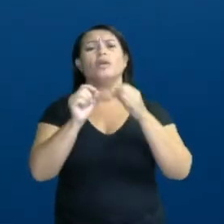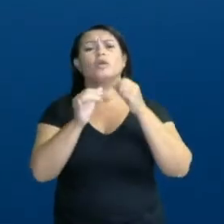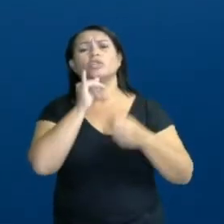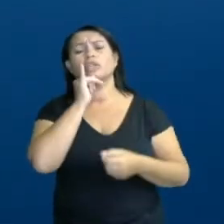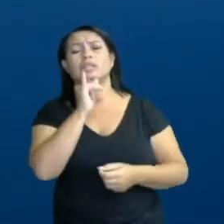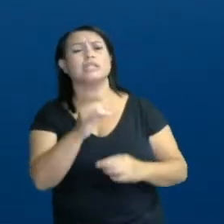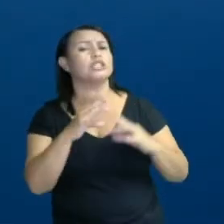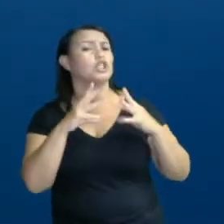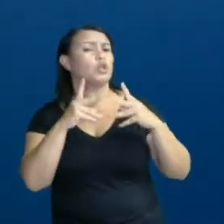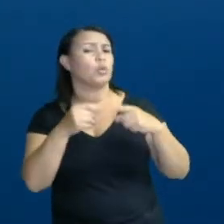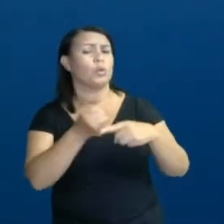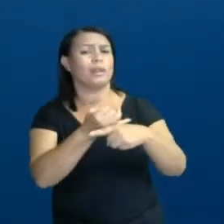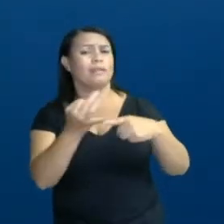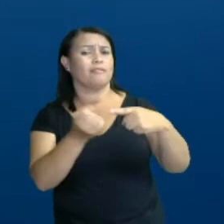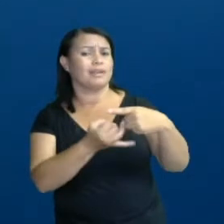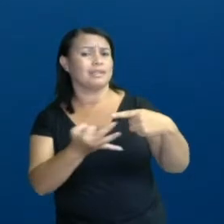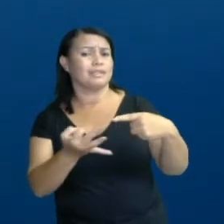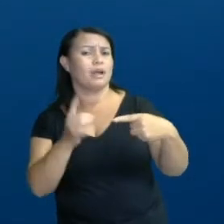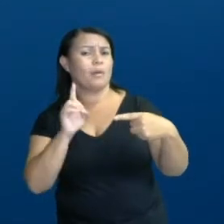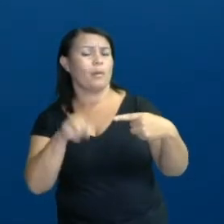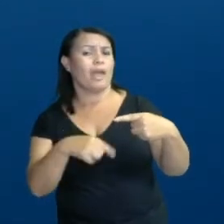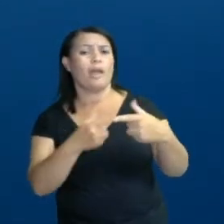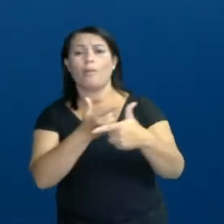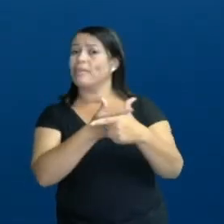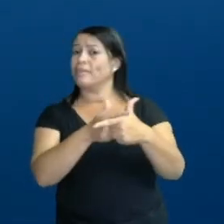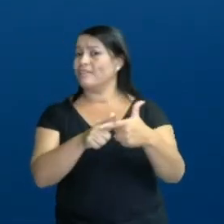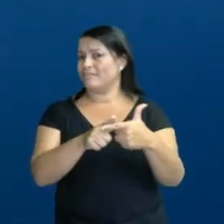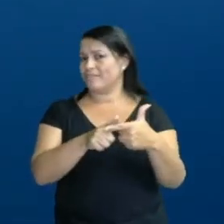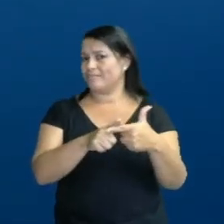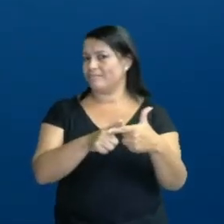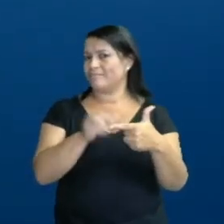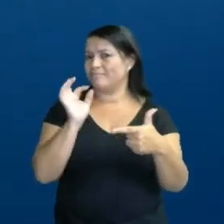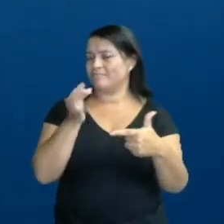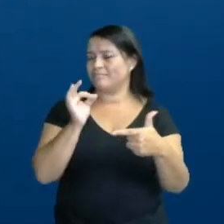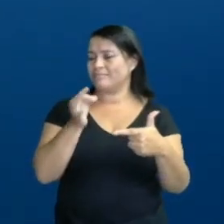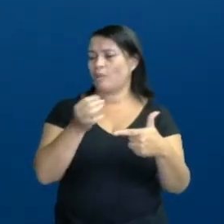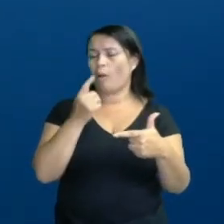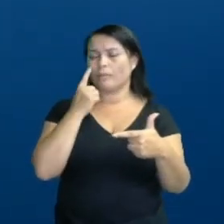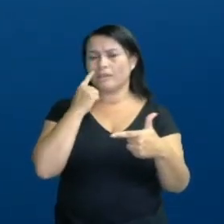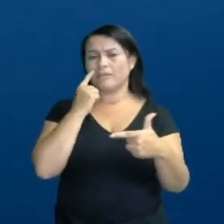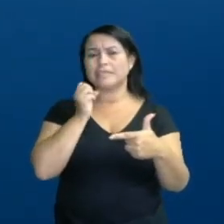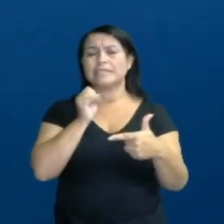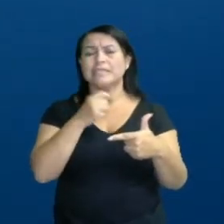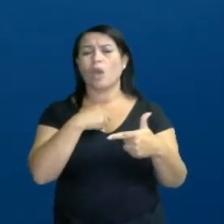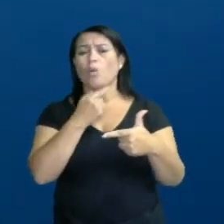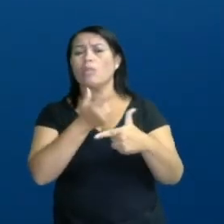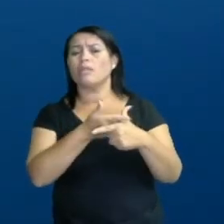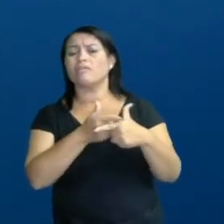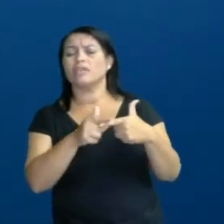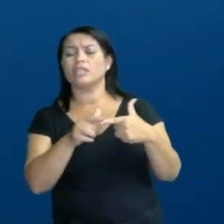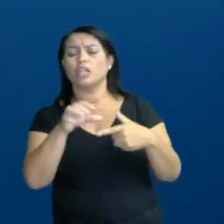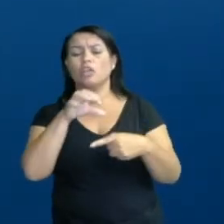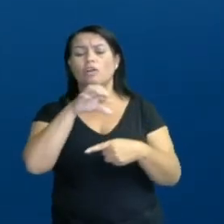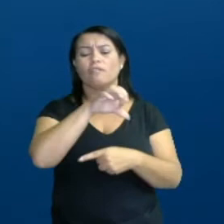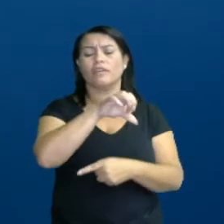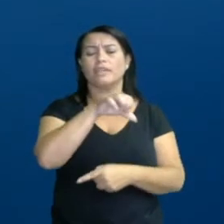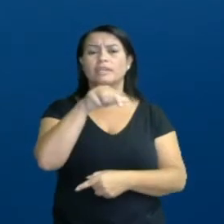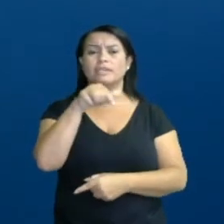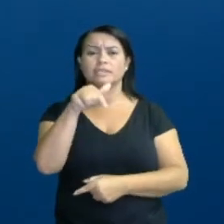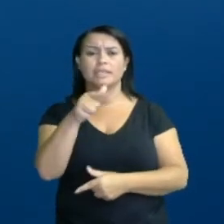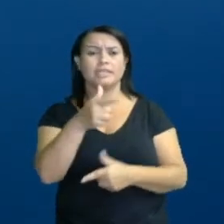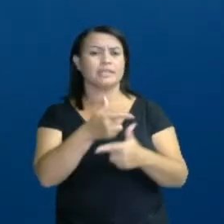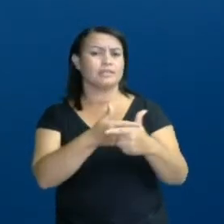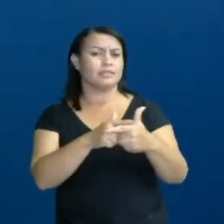que toda fração ela é uma divisão, tá bem? Então, se eu dividir 97